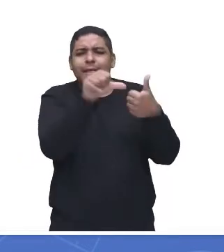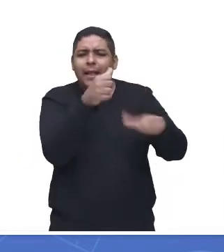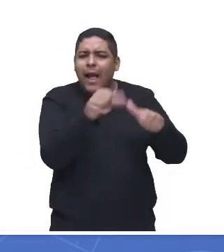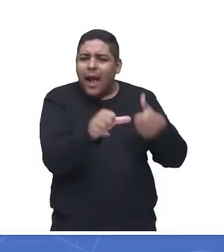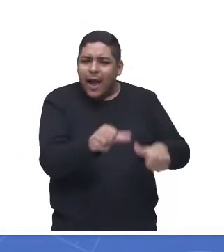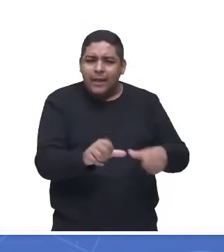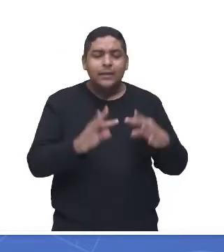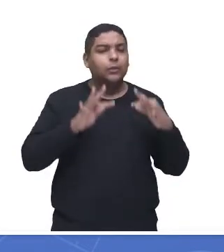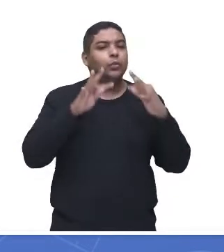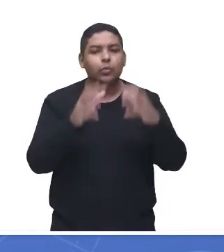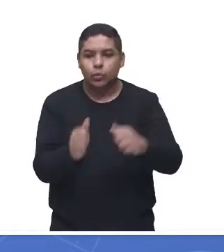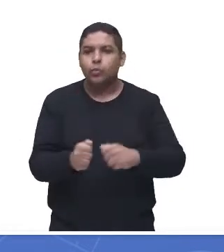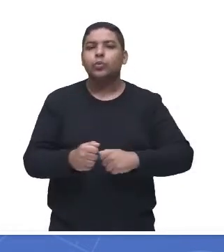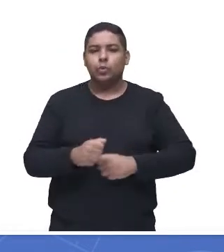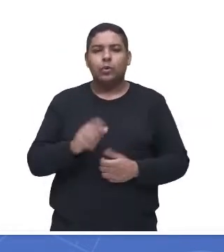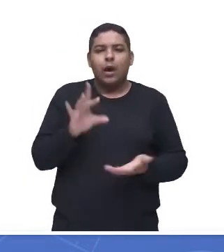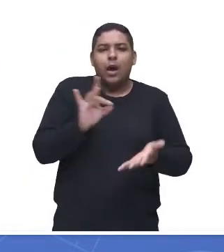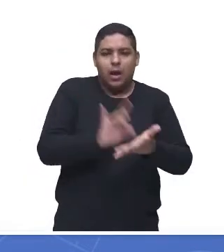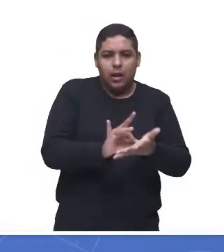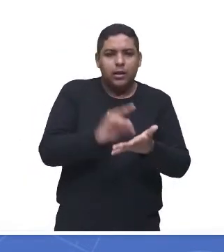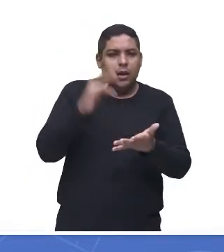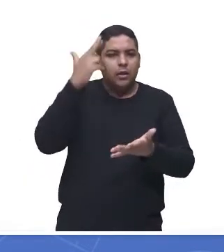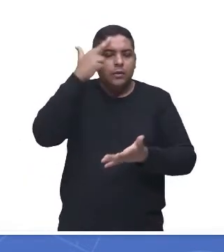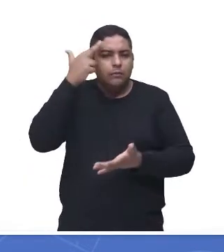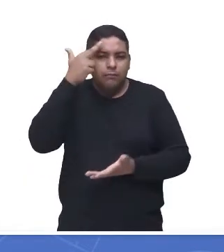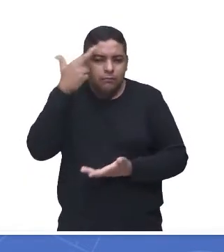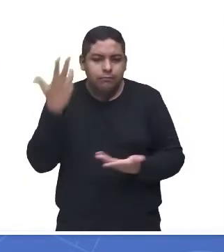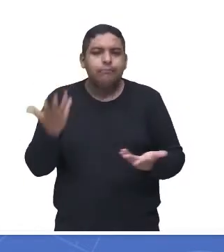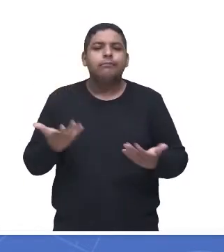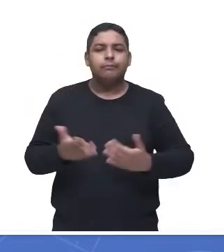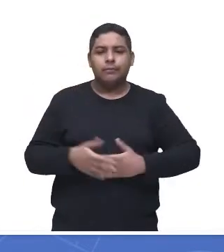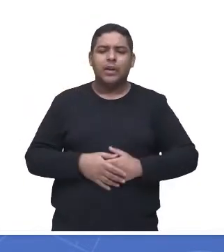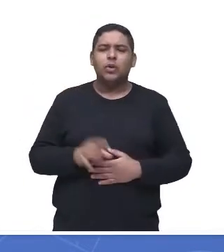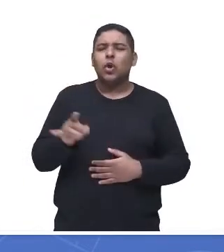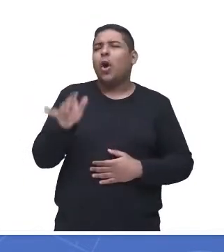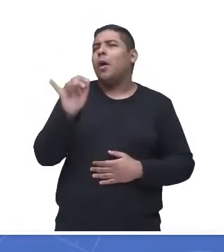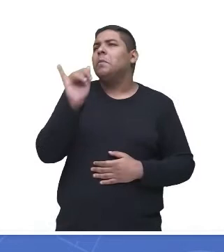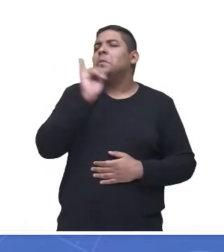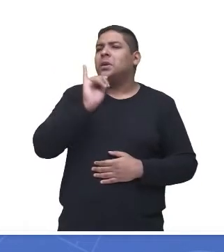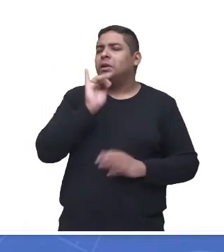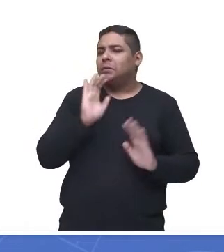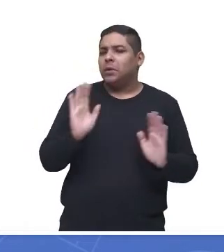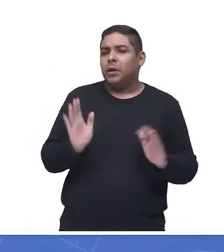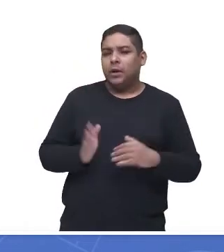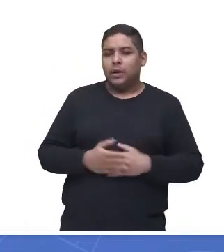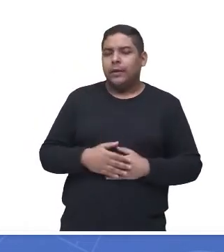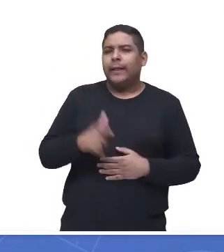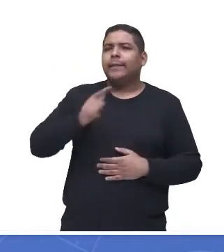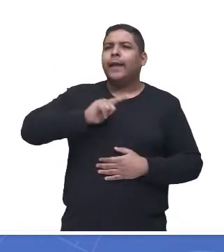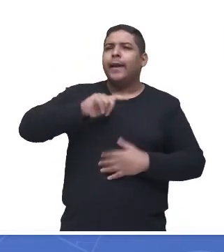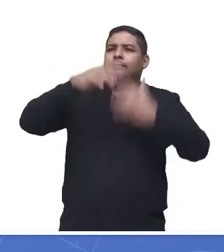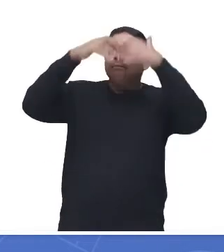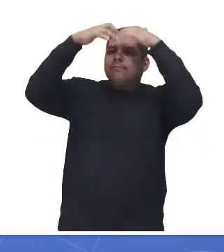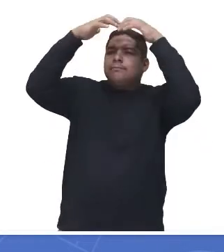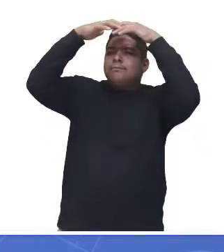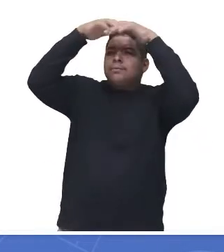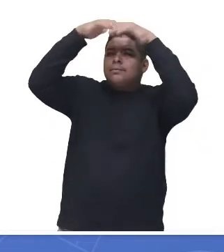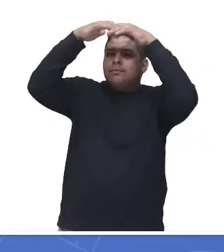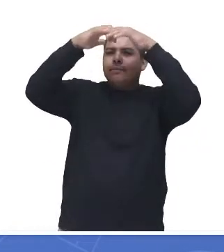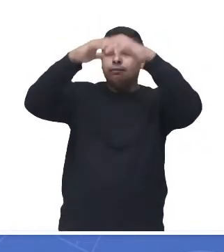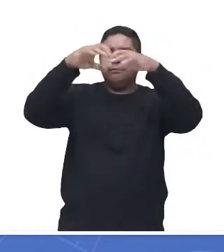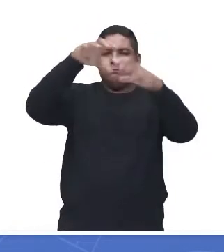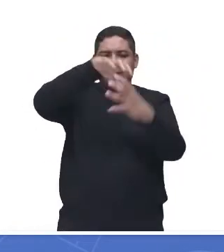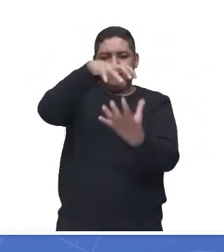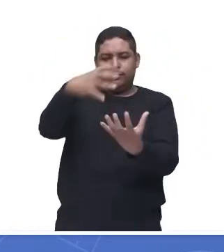da totalidade da realidade. Ela não quer só saber que nós temos um cérebro, ela quer saber o que o